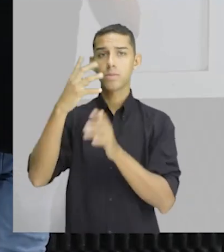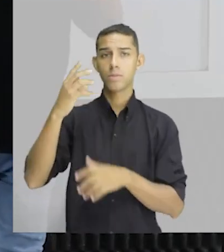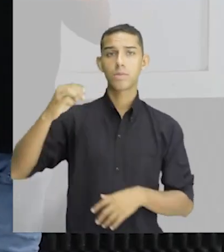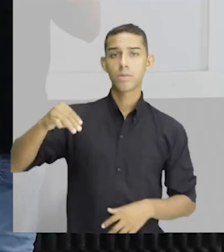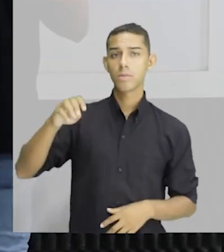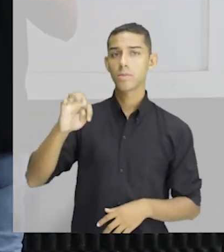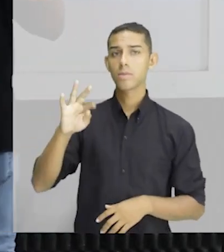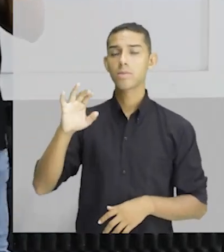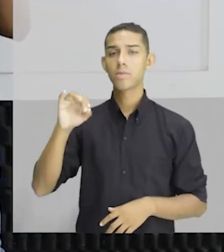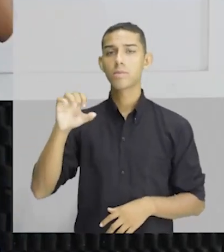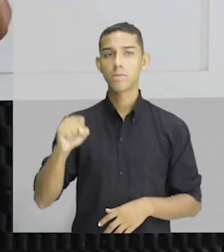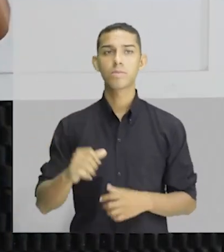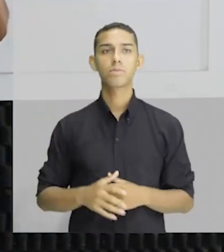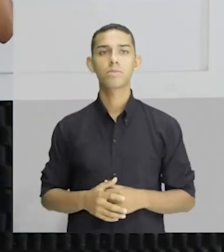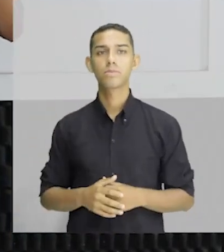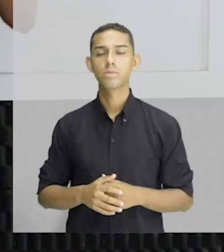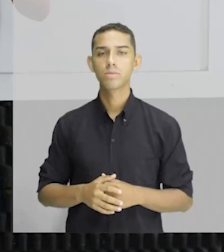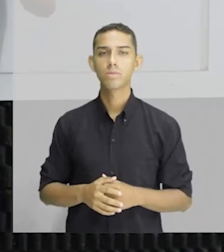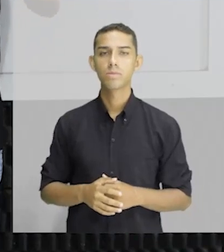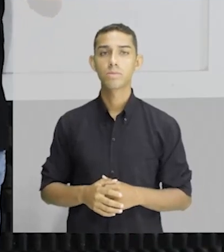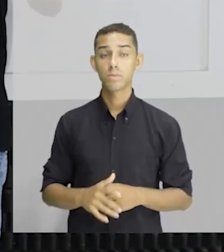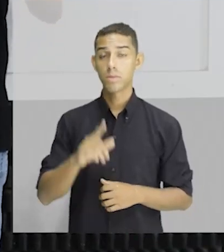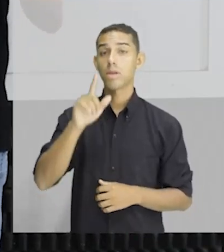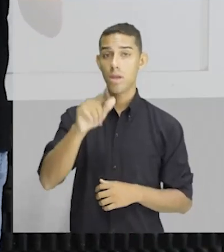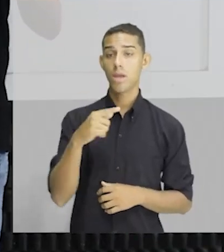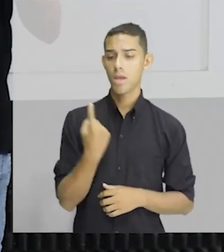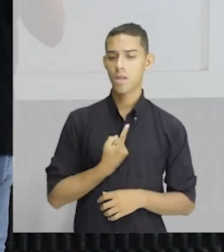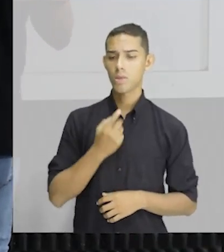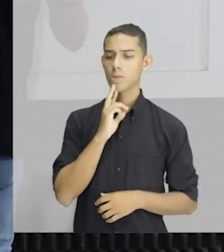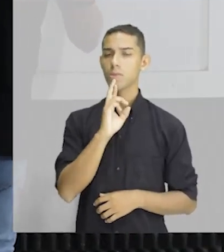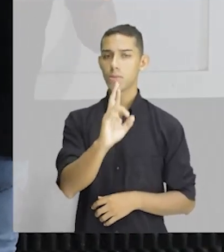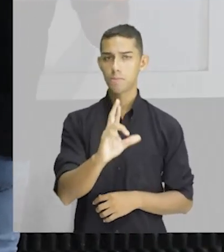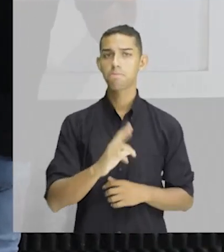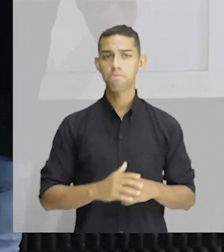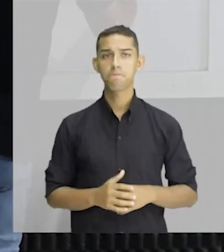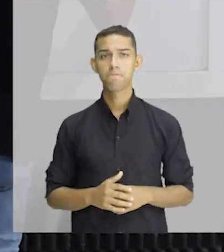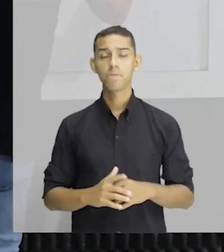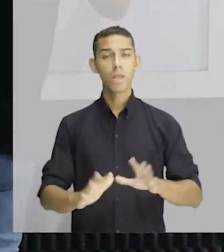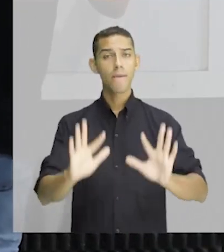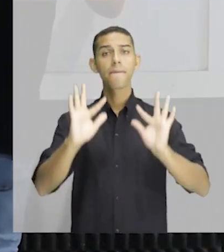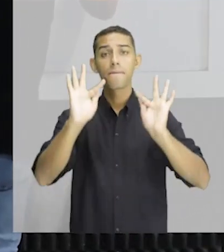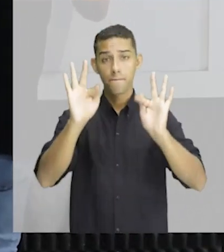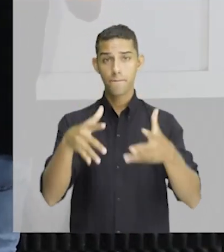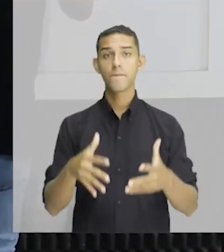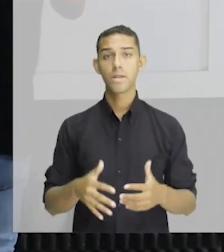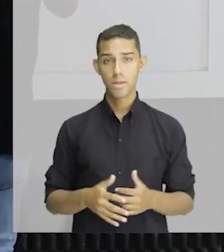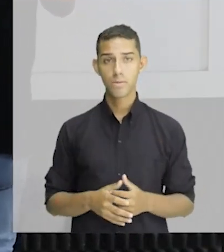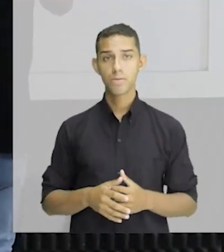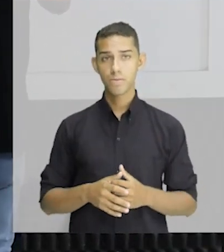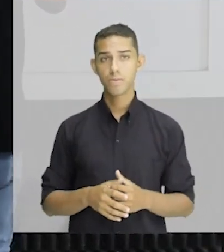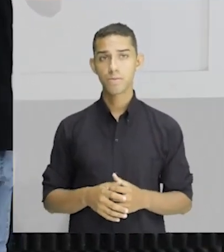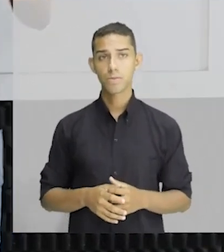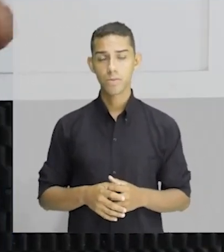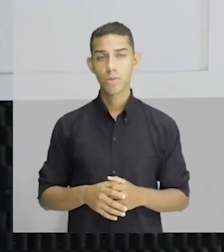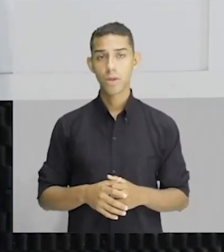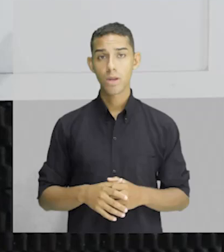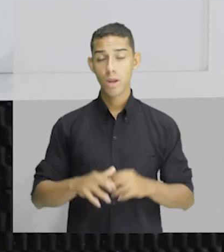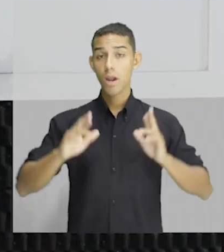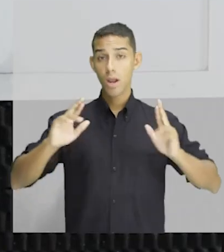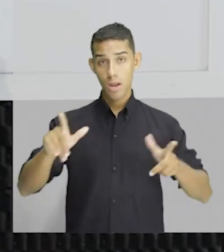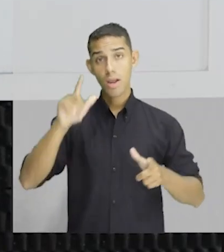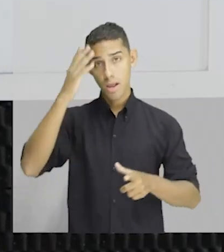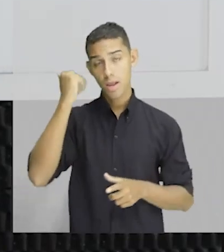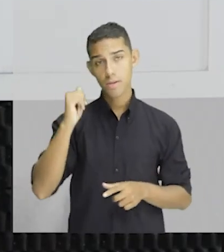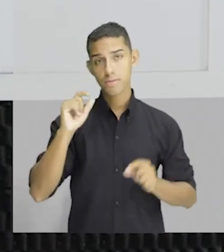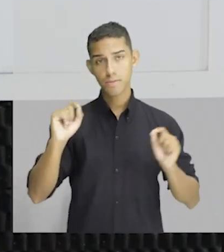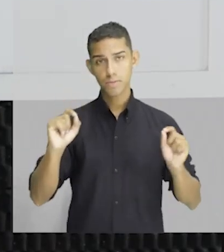metros. Pronto. Essa é nossa resposta final, tá? Essa vai ser a diferença no